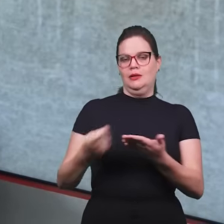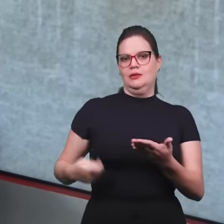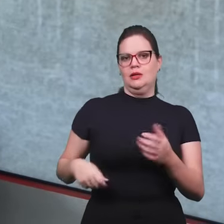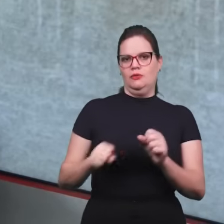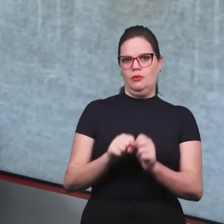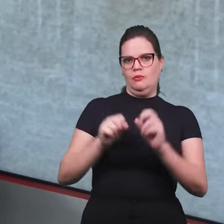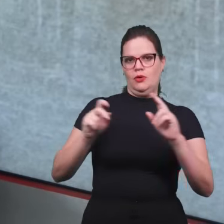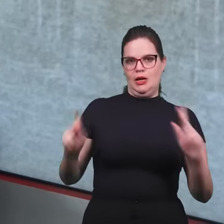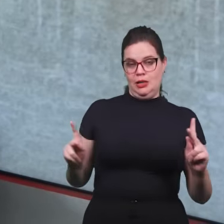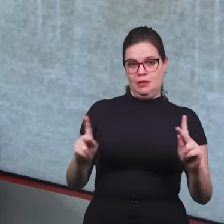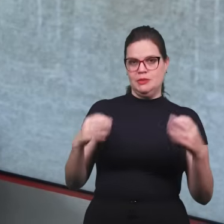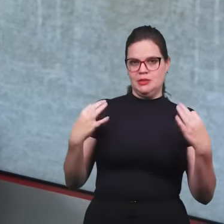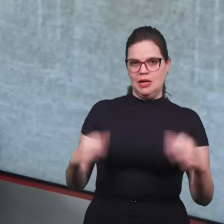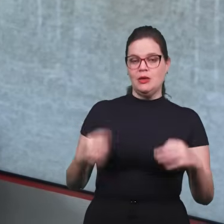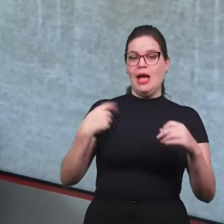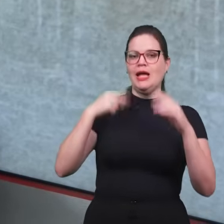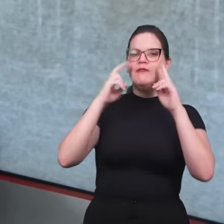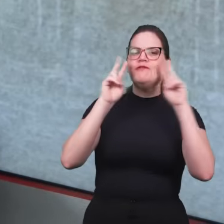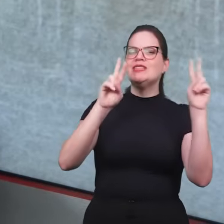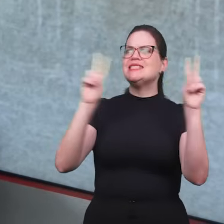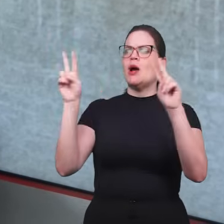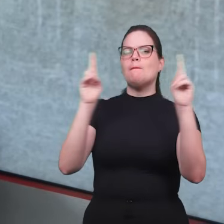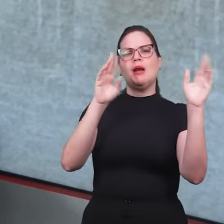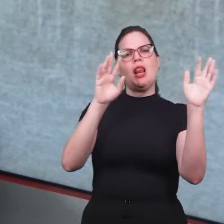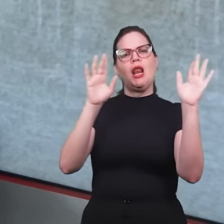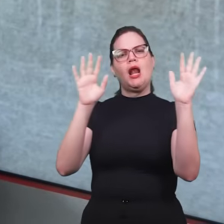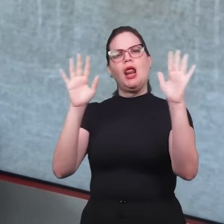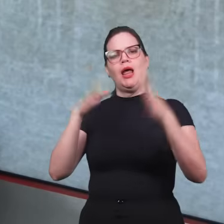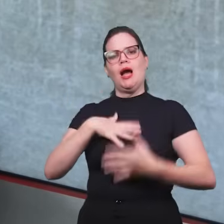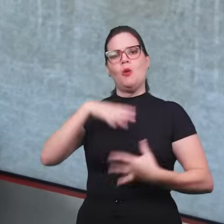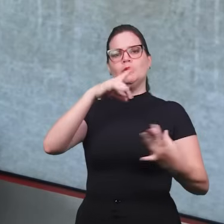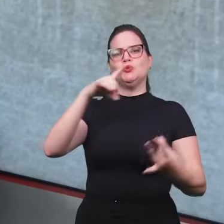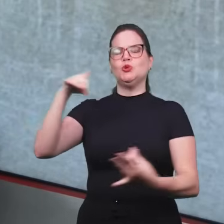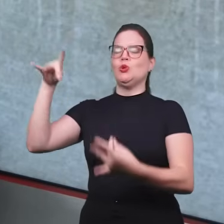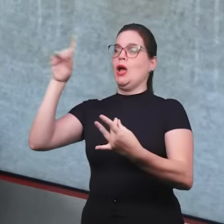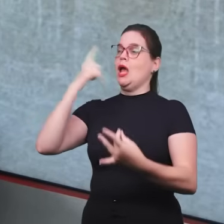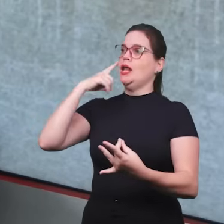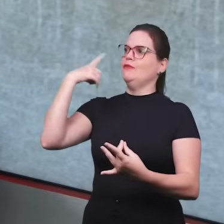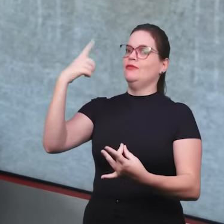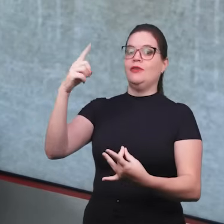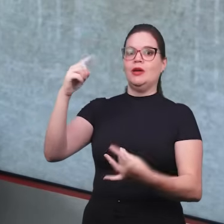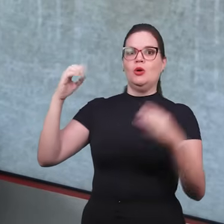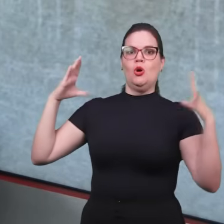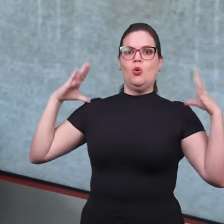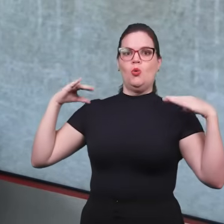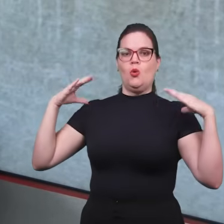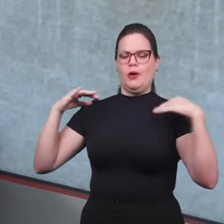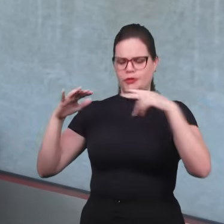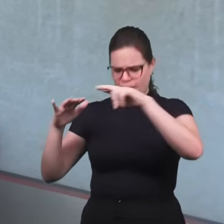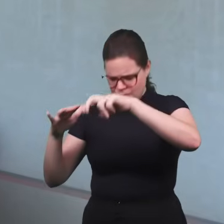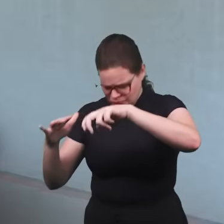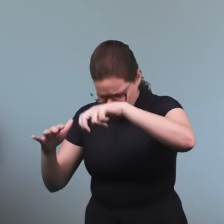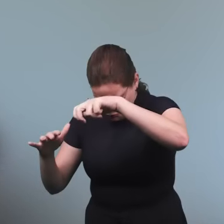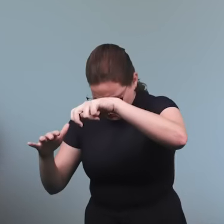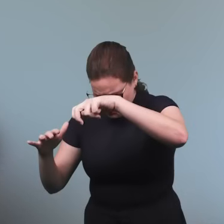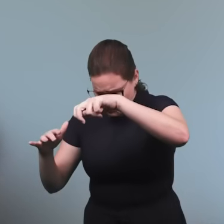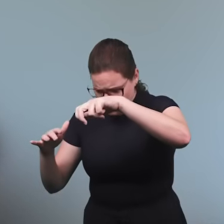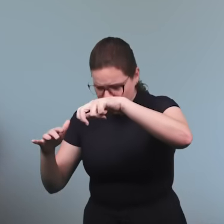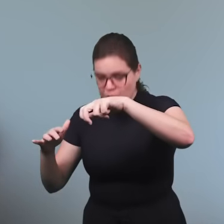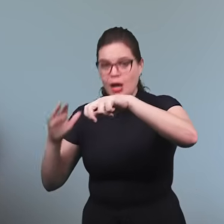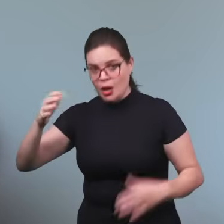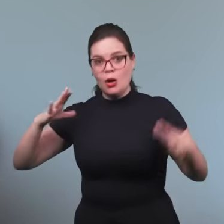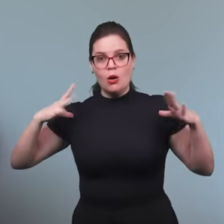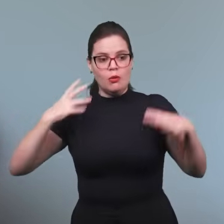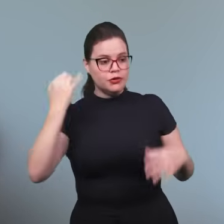tenta se aproximar diante de um anjo e ele recebe a seguinte recomendação daquele anjo. Ele diz para